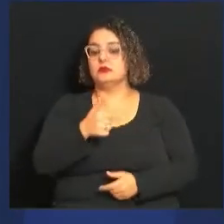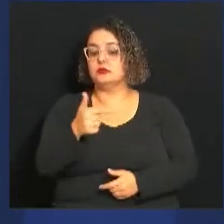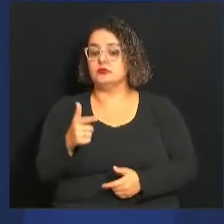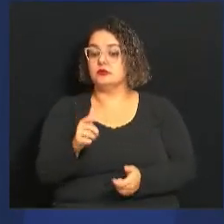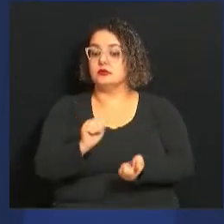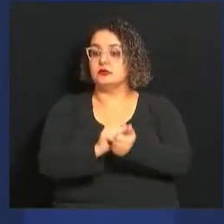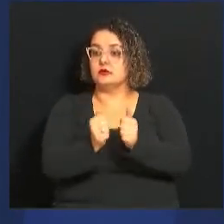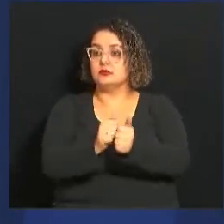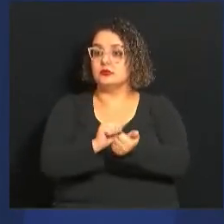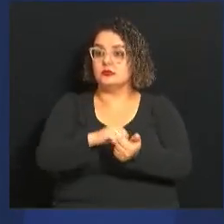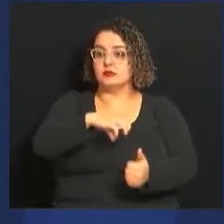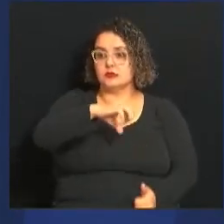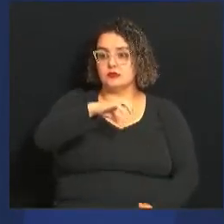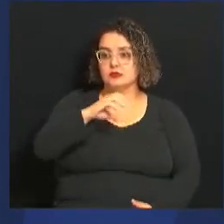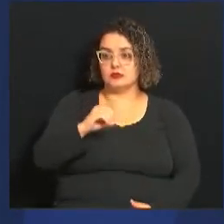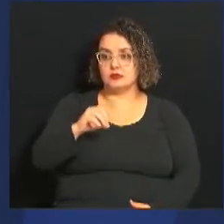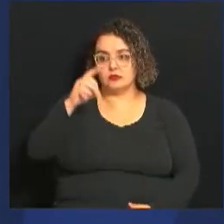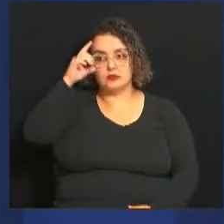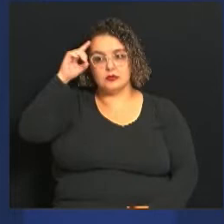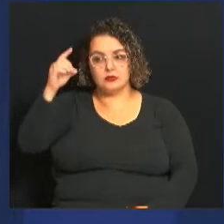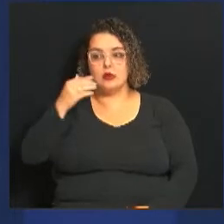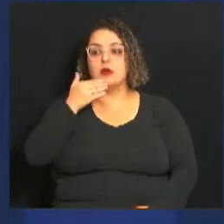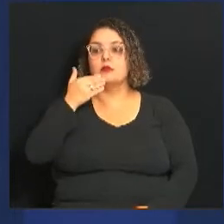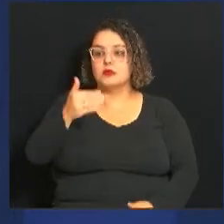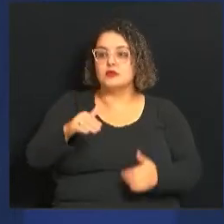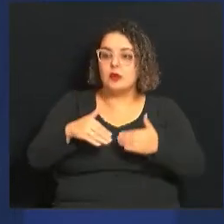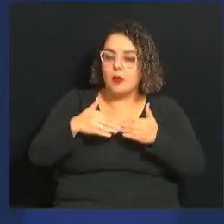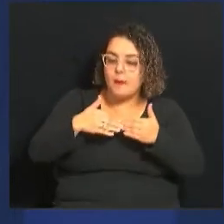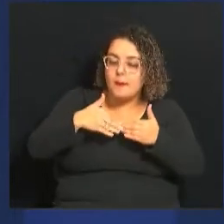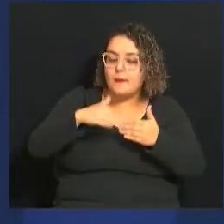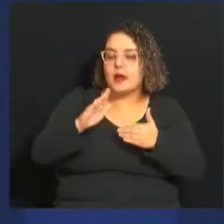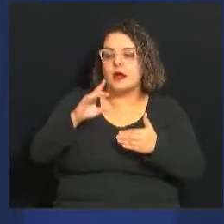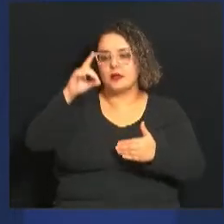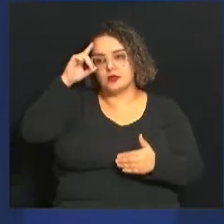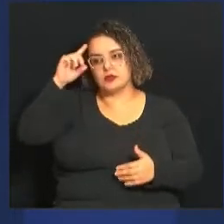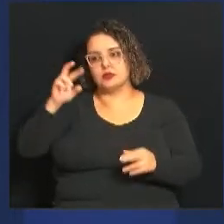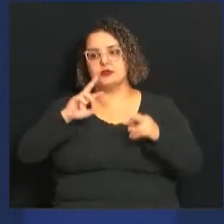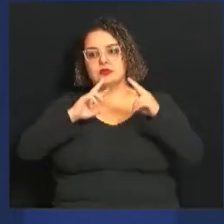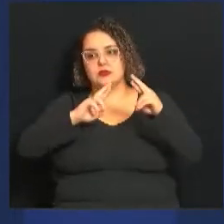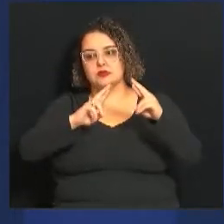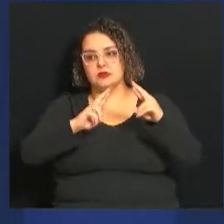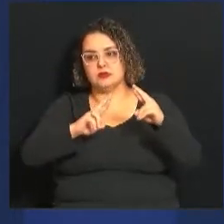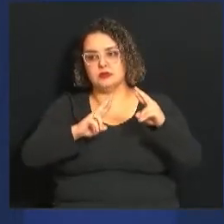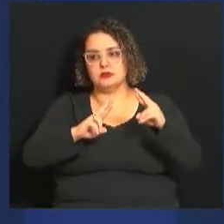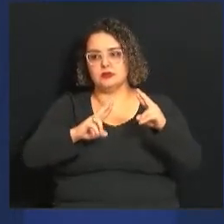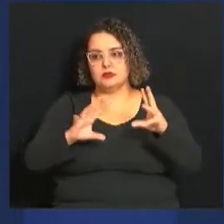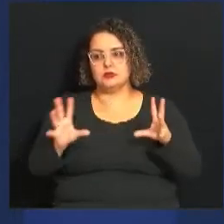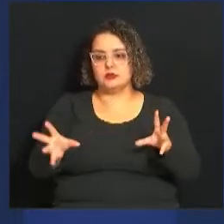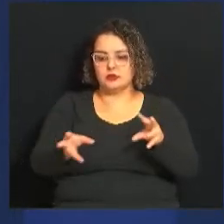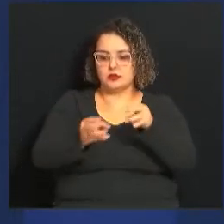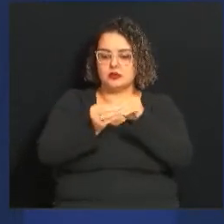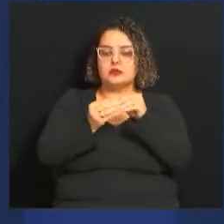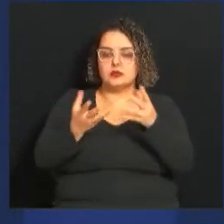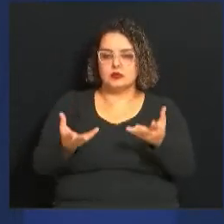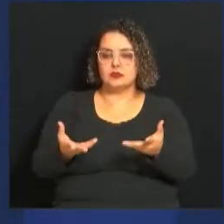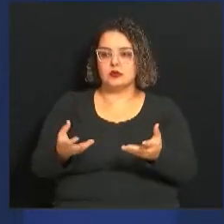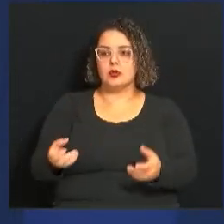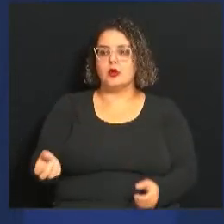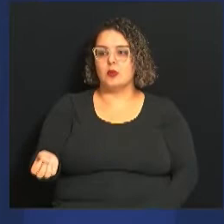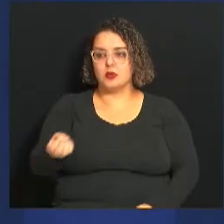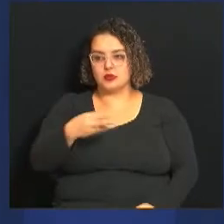dos 90 dias. Então a gente pediu essa prorrogação, mas a gente espera concluir, né, com essas novas